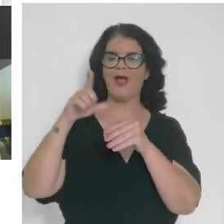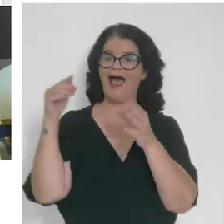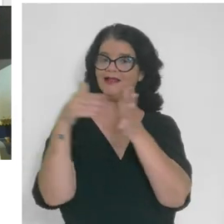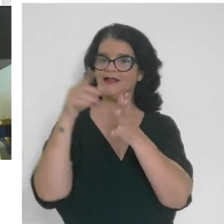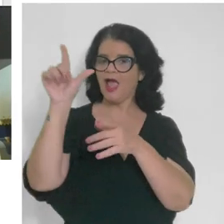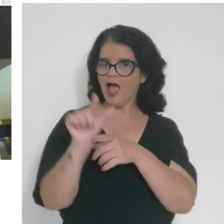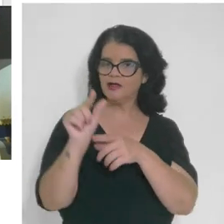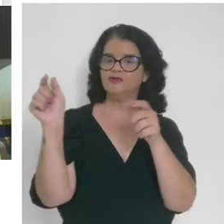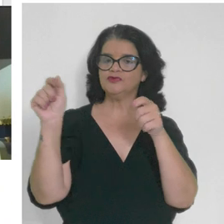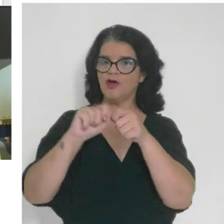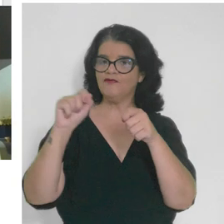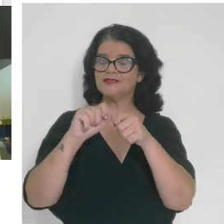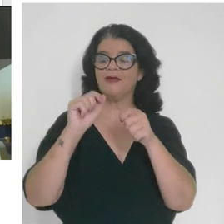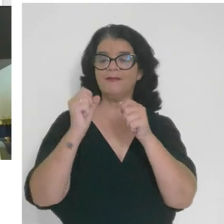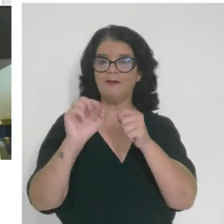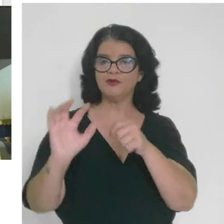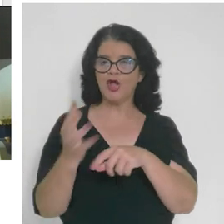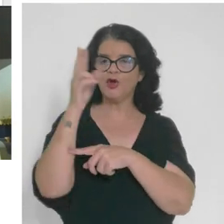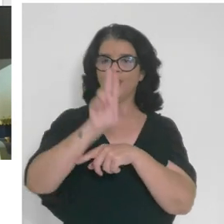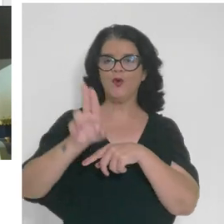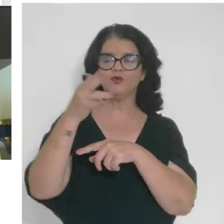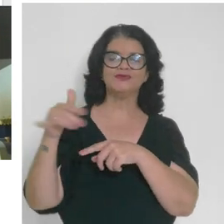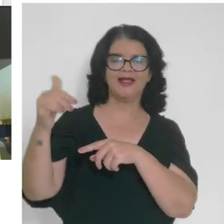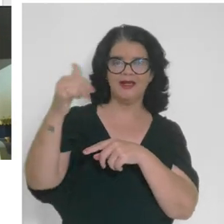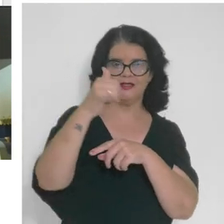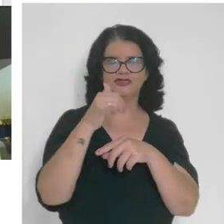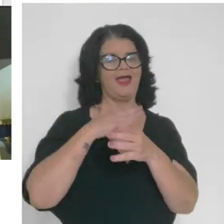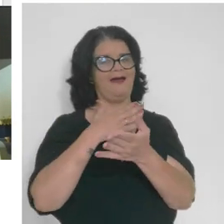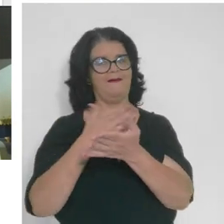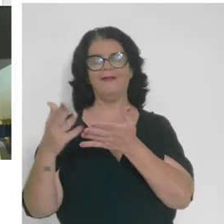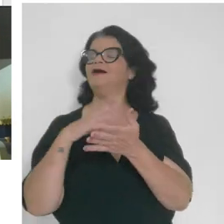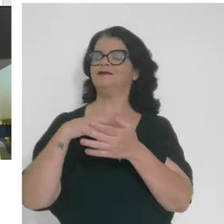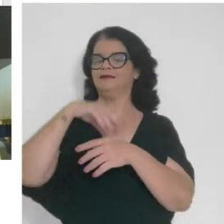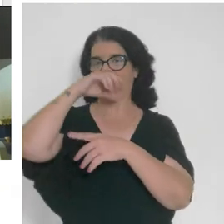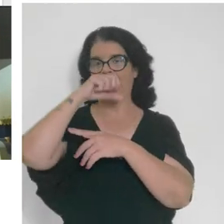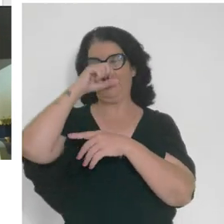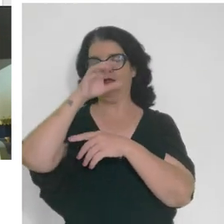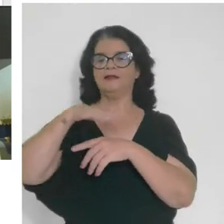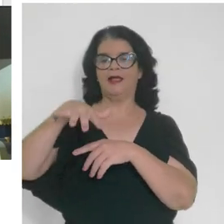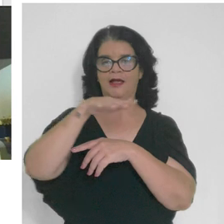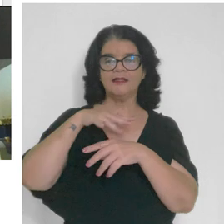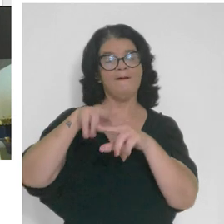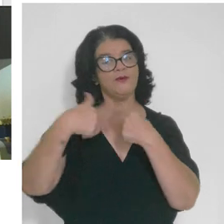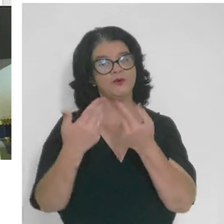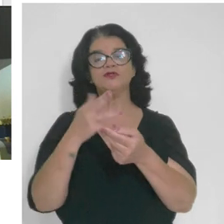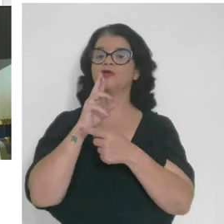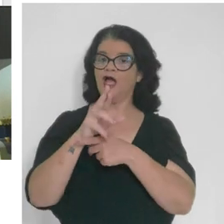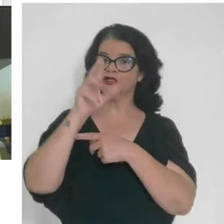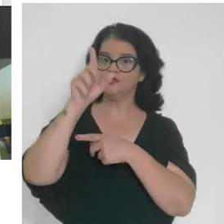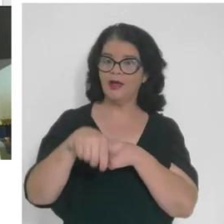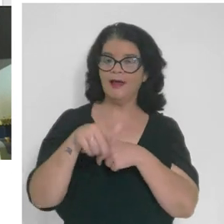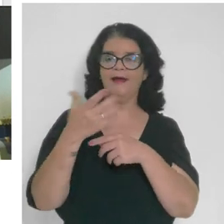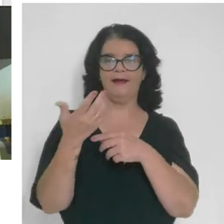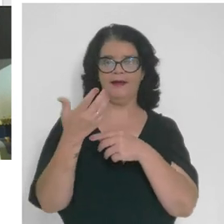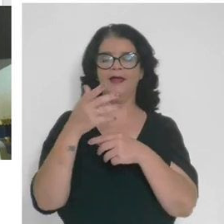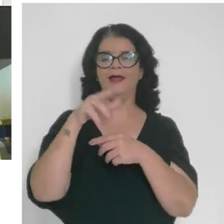reduções para poder ocorrer aí o uso da energia, tá? A partir da cadeia respiratória. Então é por isso, pessoal, que a resposta é um acúmulo